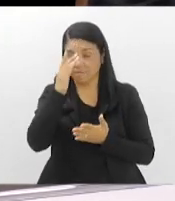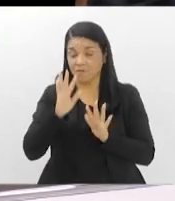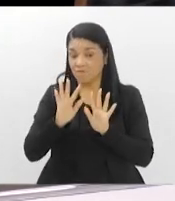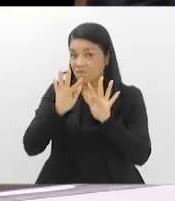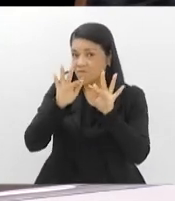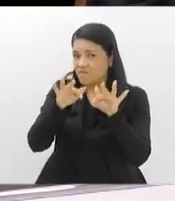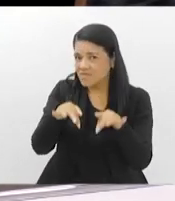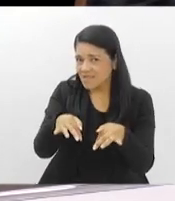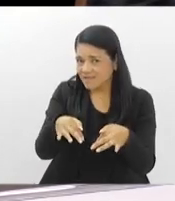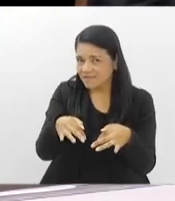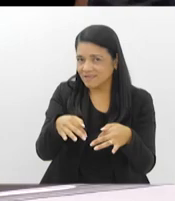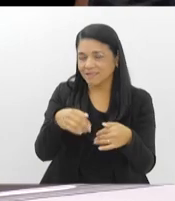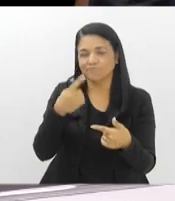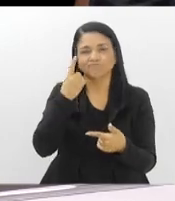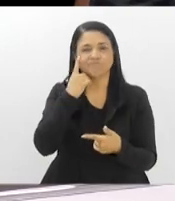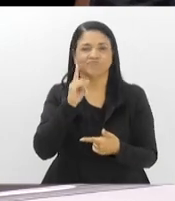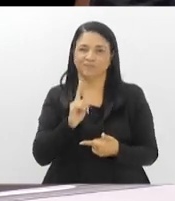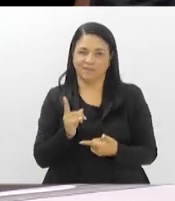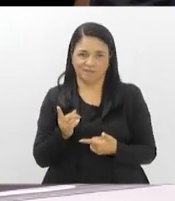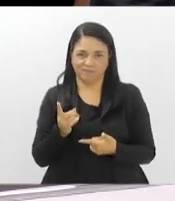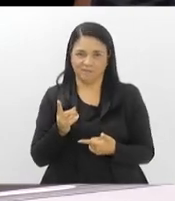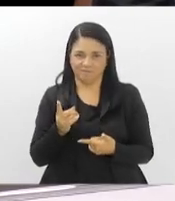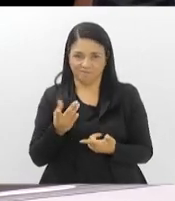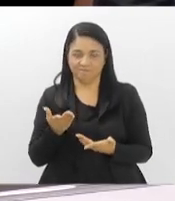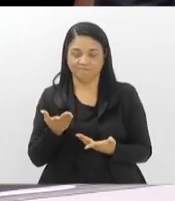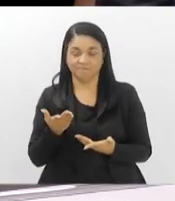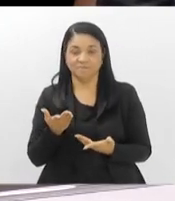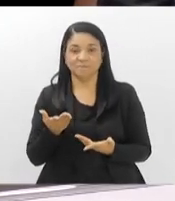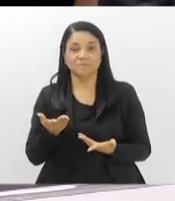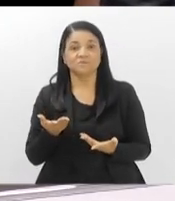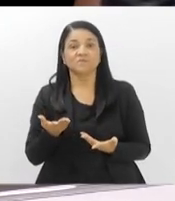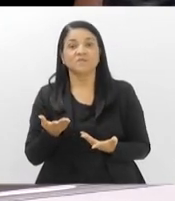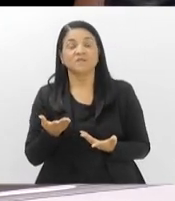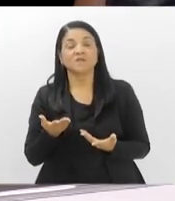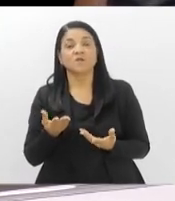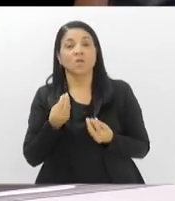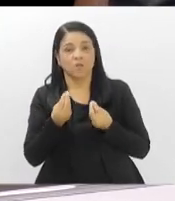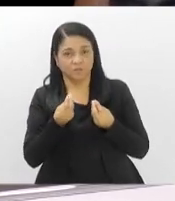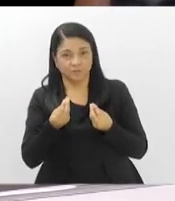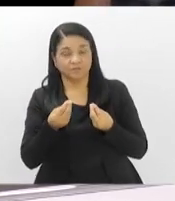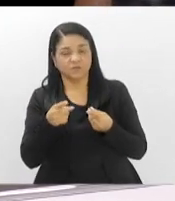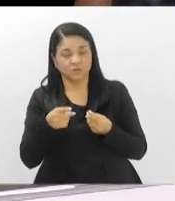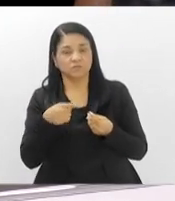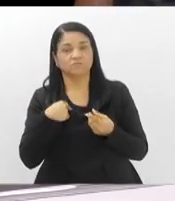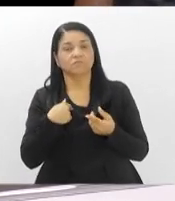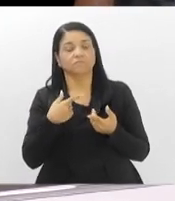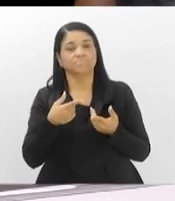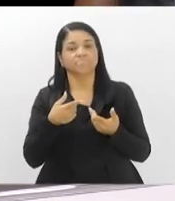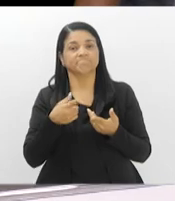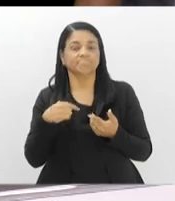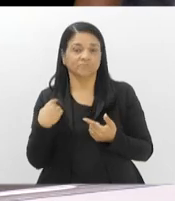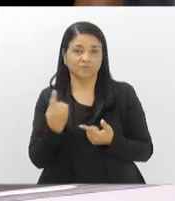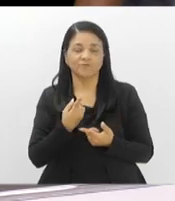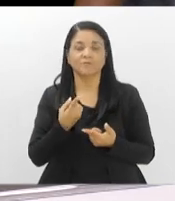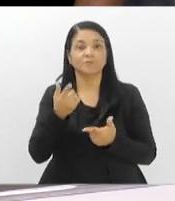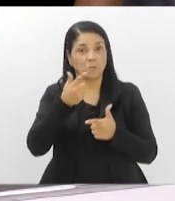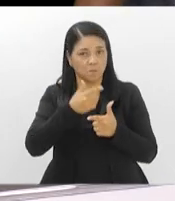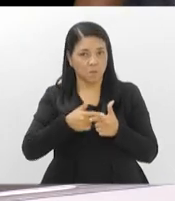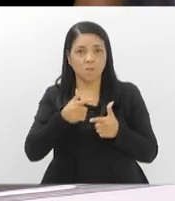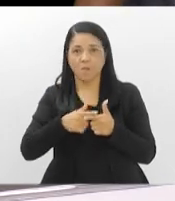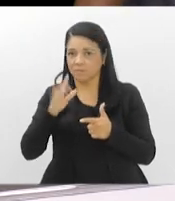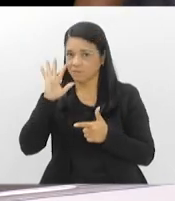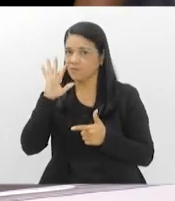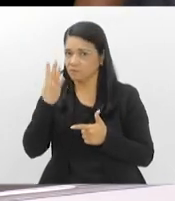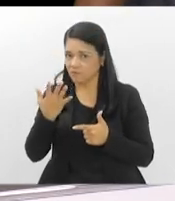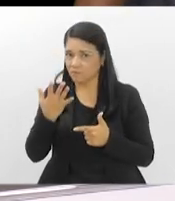como qu como ela termina isso então eu acho que nós vamos aqui puxar muitos fios né E